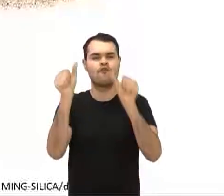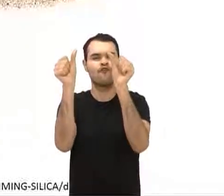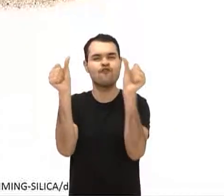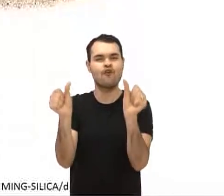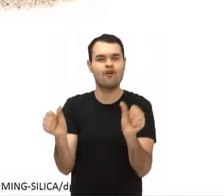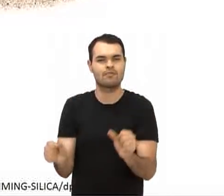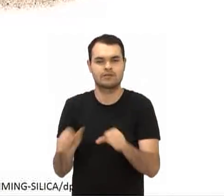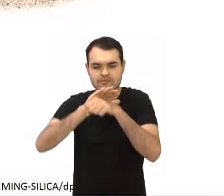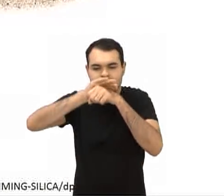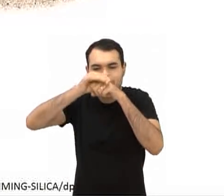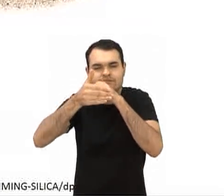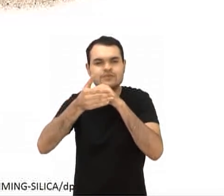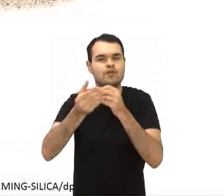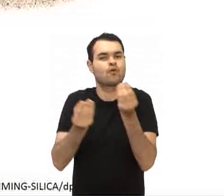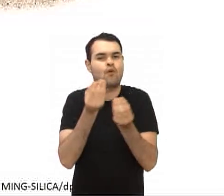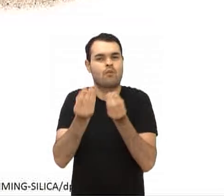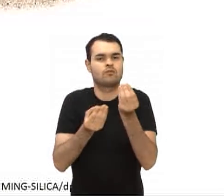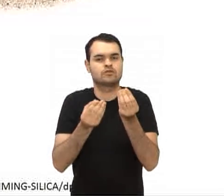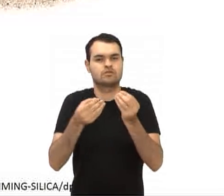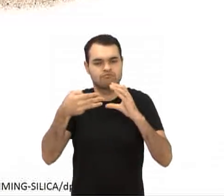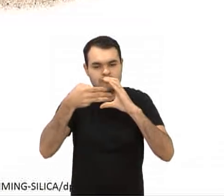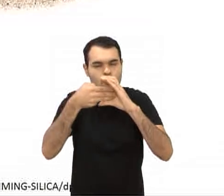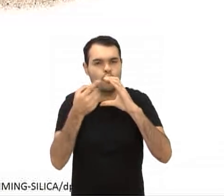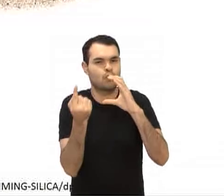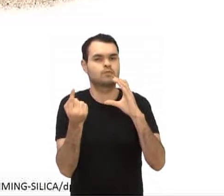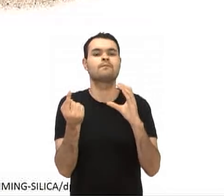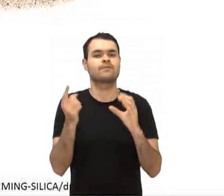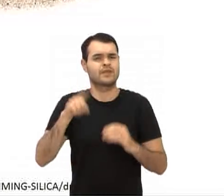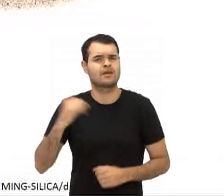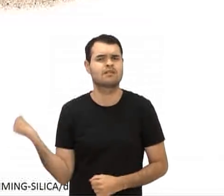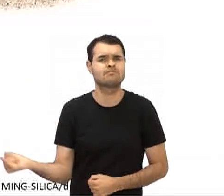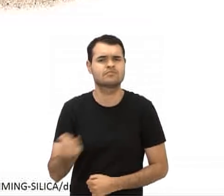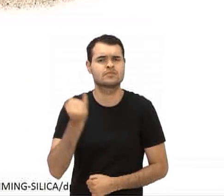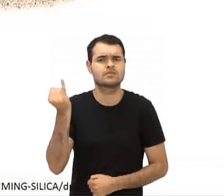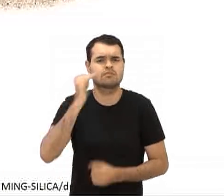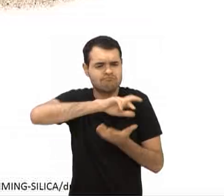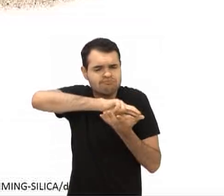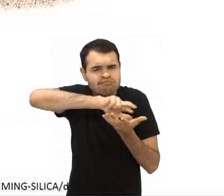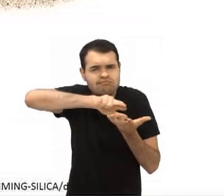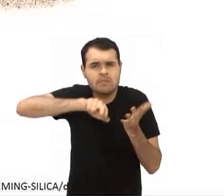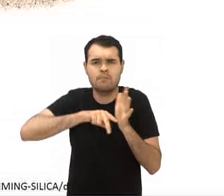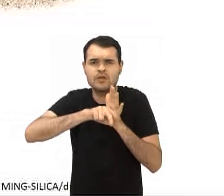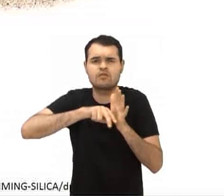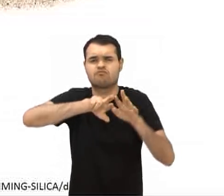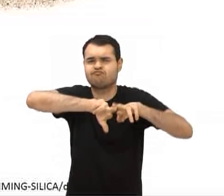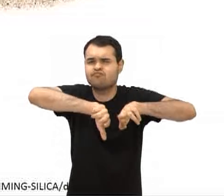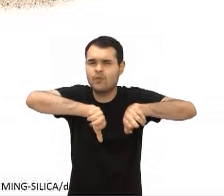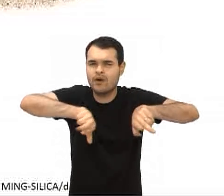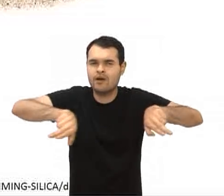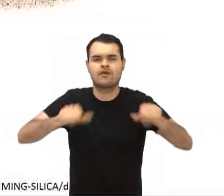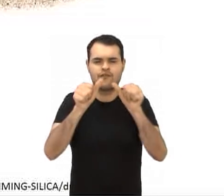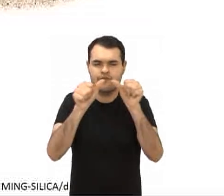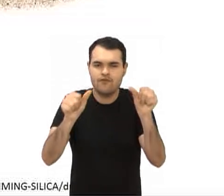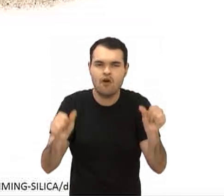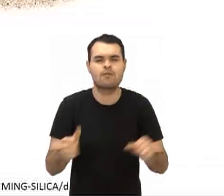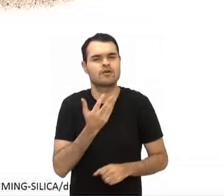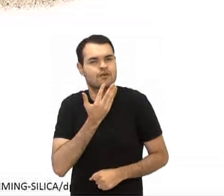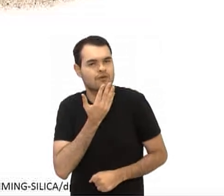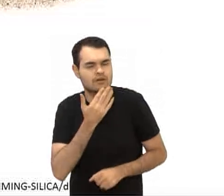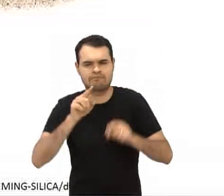dessas carapaças, dessas algas unicelulares. Elas são extremamente biodiversas, variadas, têm formatos e